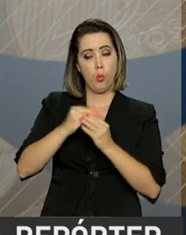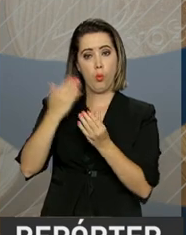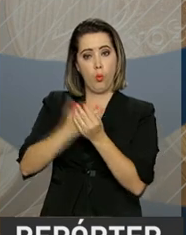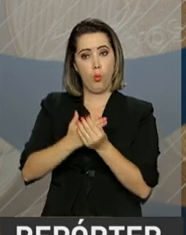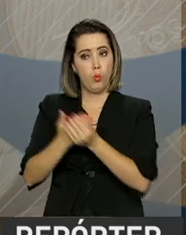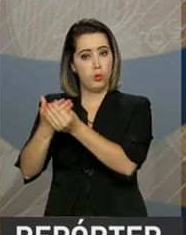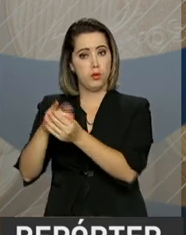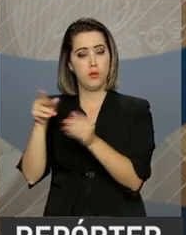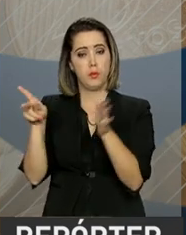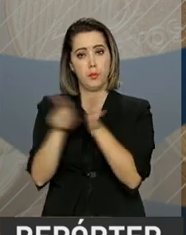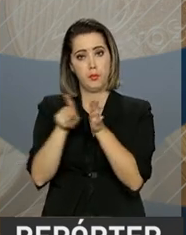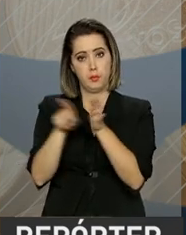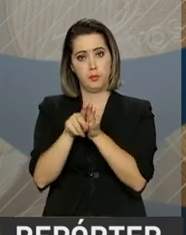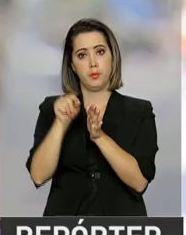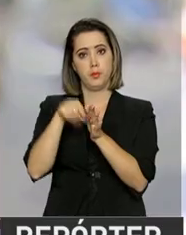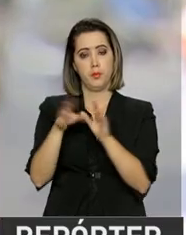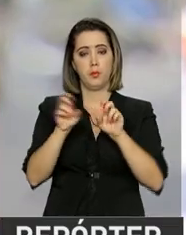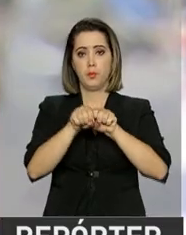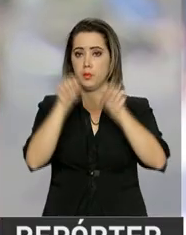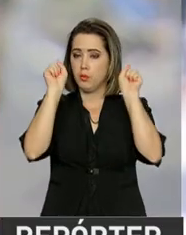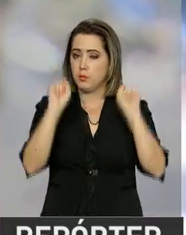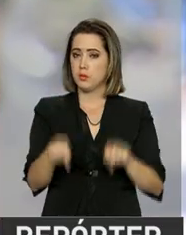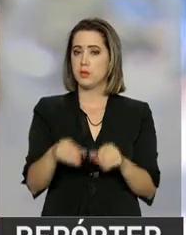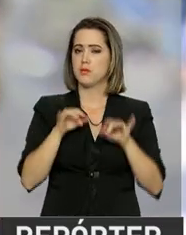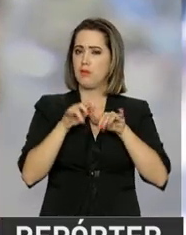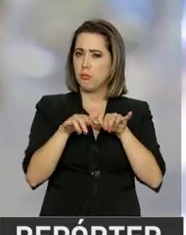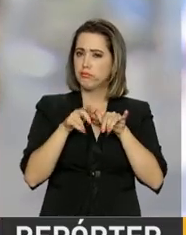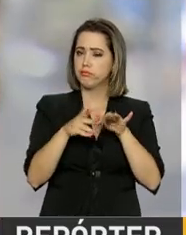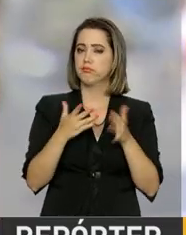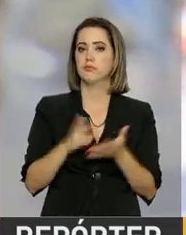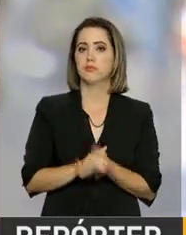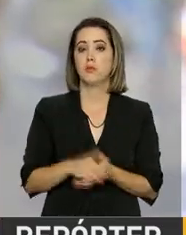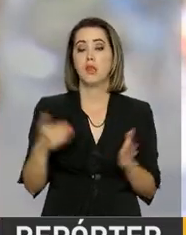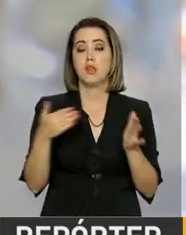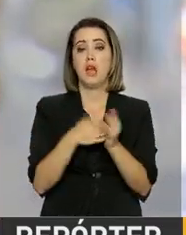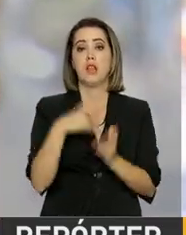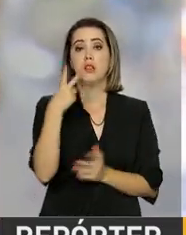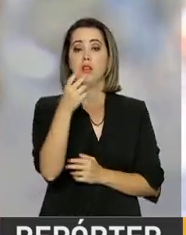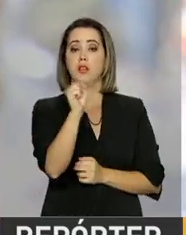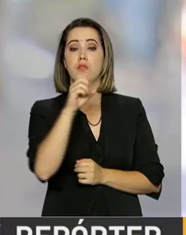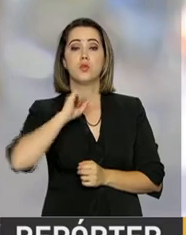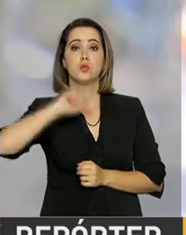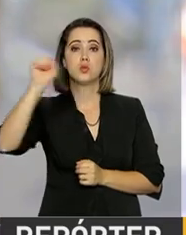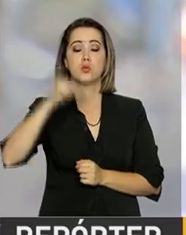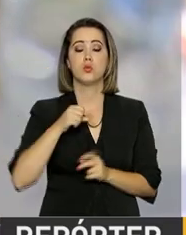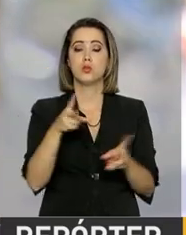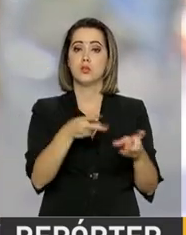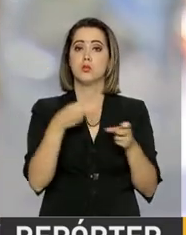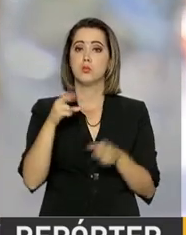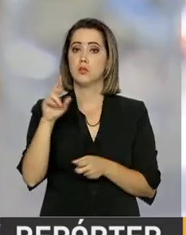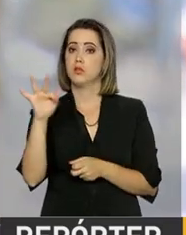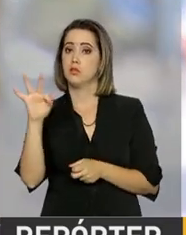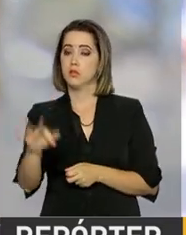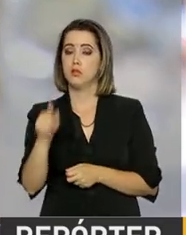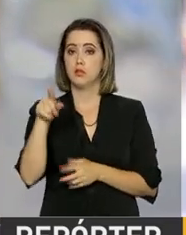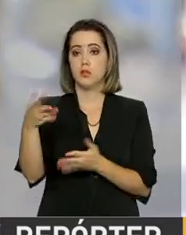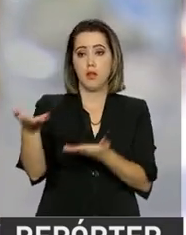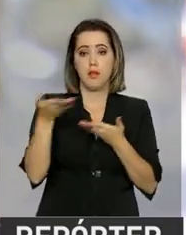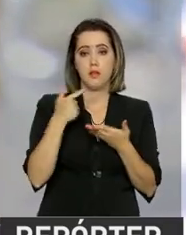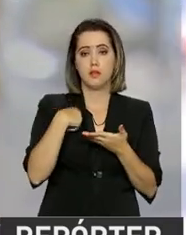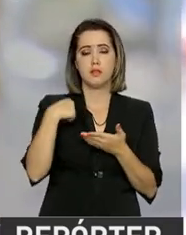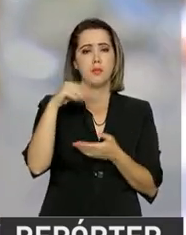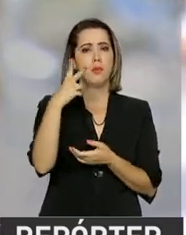pelo mesmo programa de preenchimento. Até o dia 28 de abril, a expectativa da Receita Federal é receber